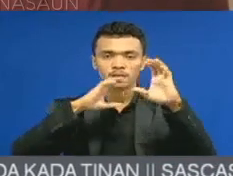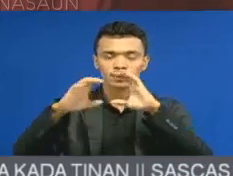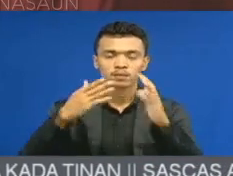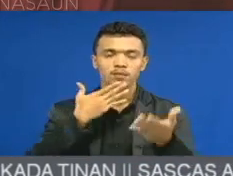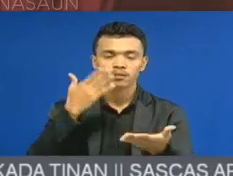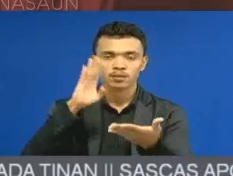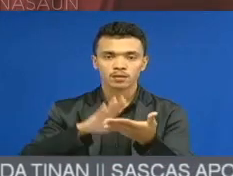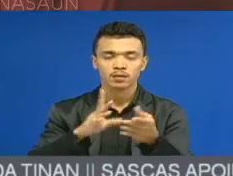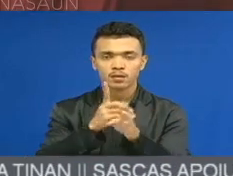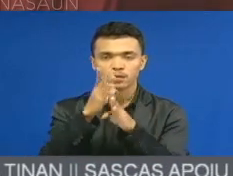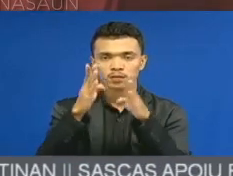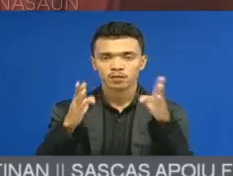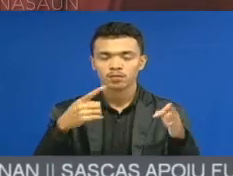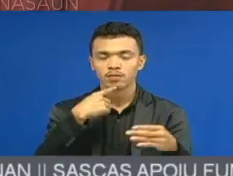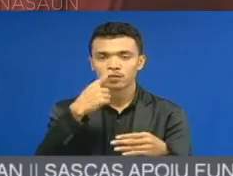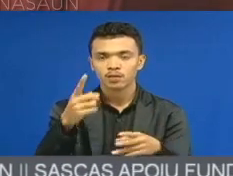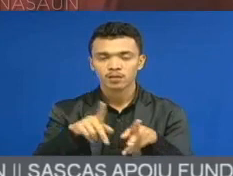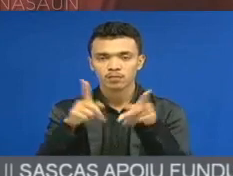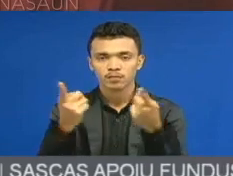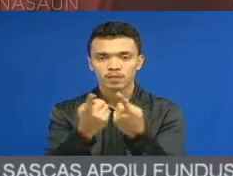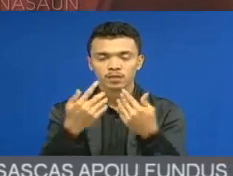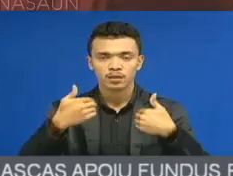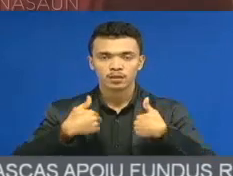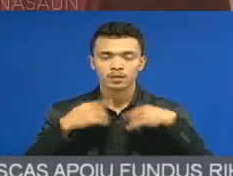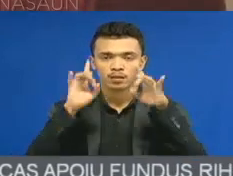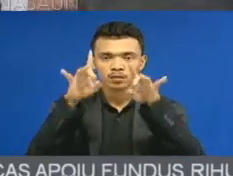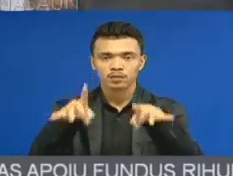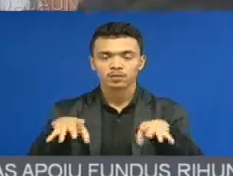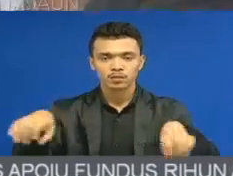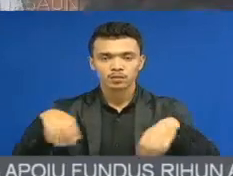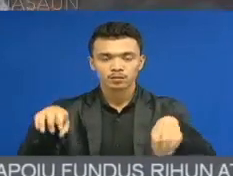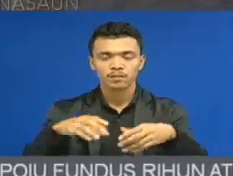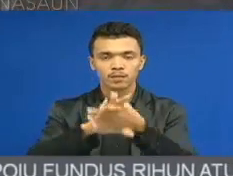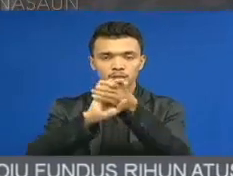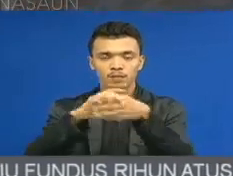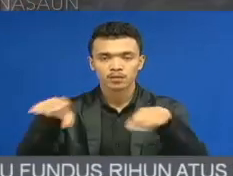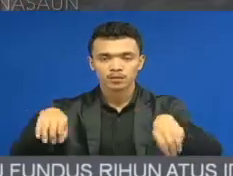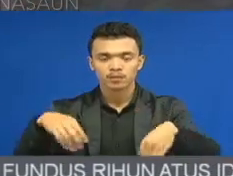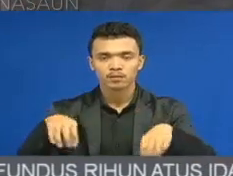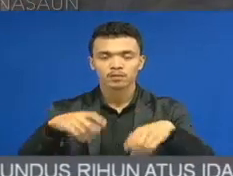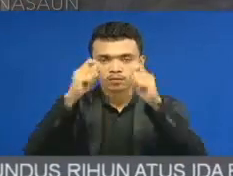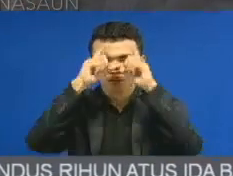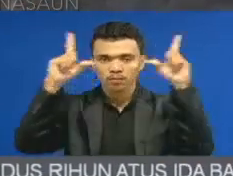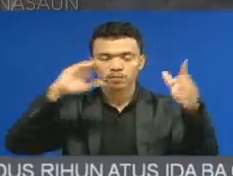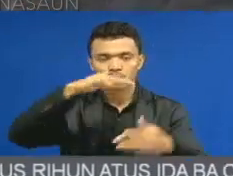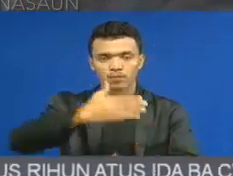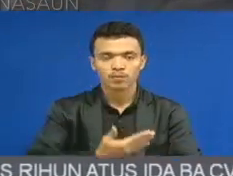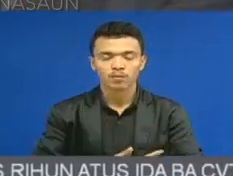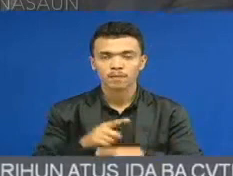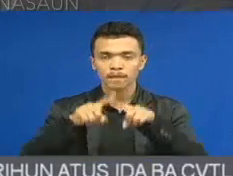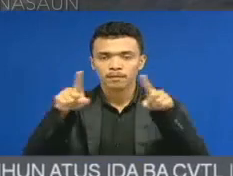Diretor Geral ne confirma empregadores iha Australia aprecia kualidade de servisu trabalhadores Timor-Leste mai be precisa